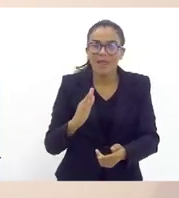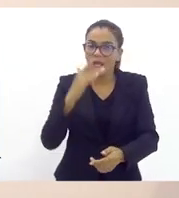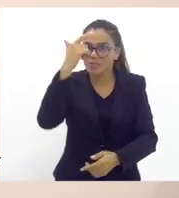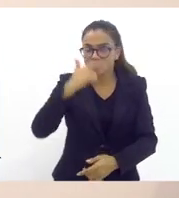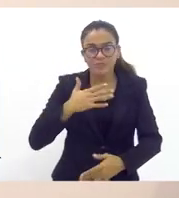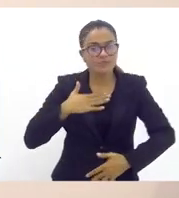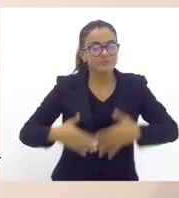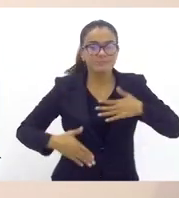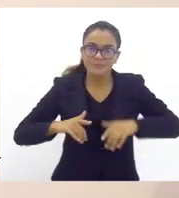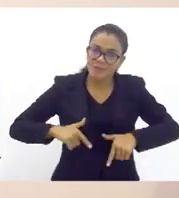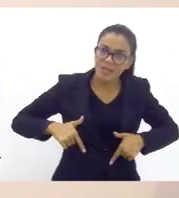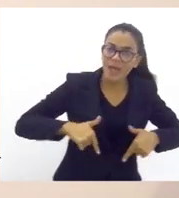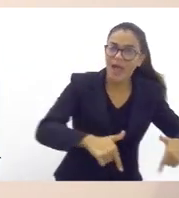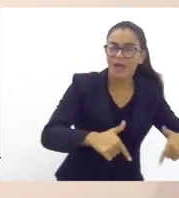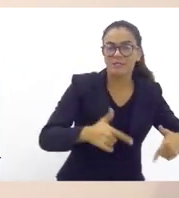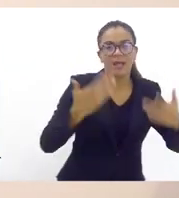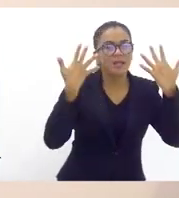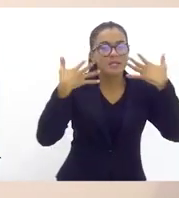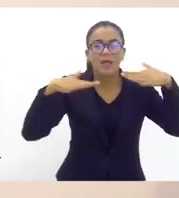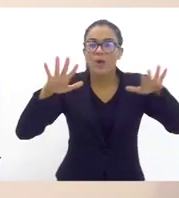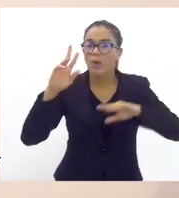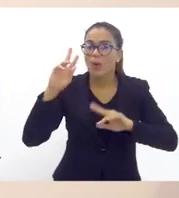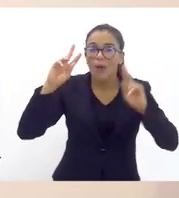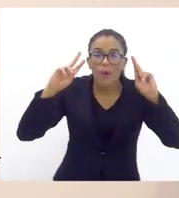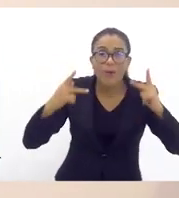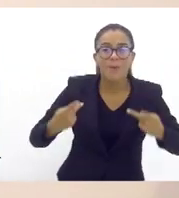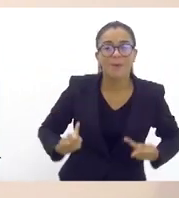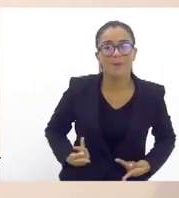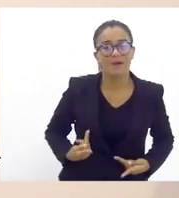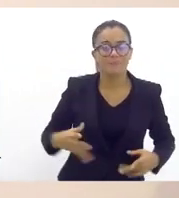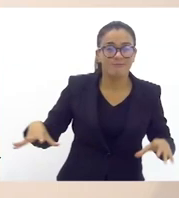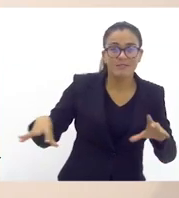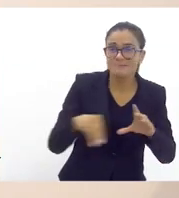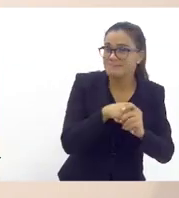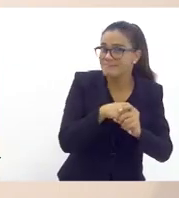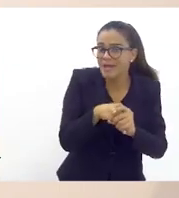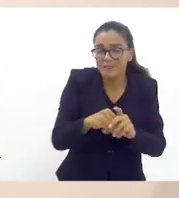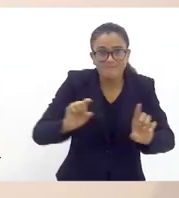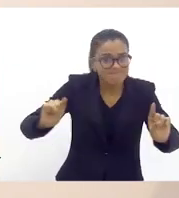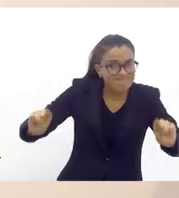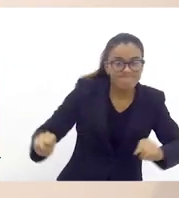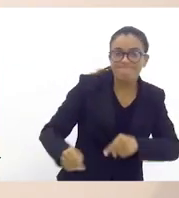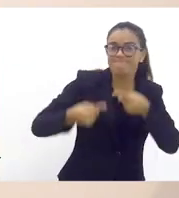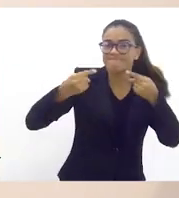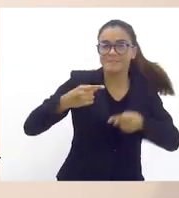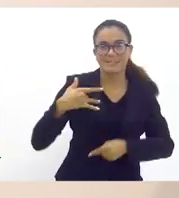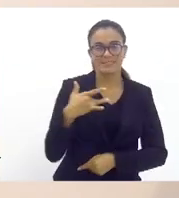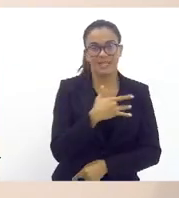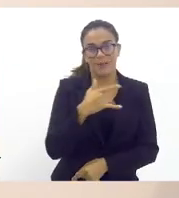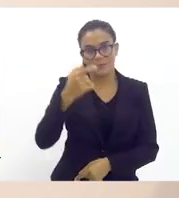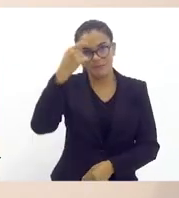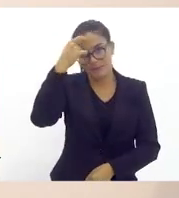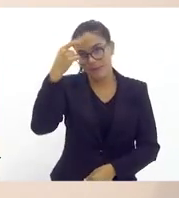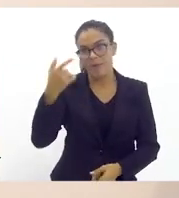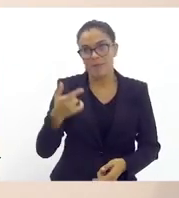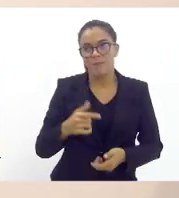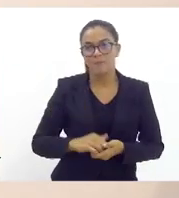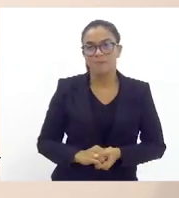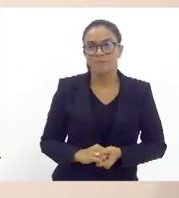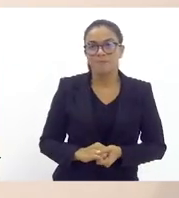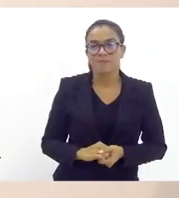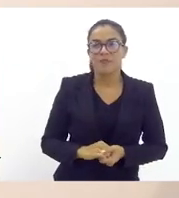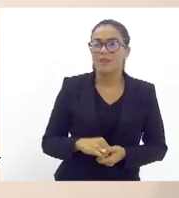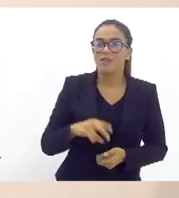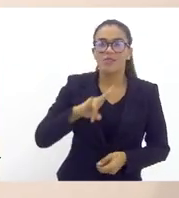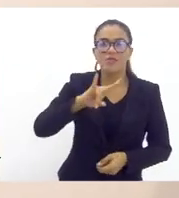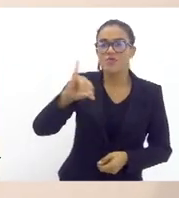E isso é natural, isso é humano, isso faz parte do nosso desafio da nossa saúde mental. E não vai